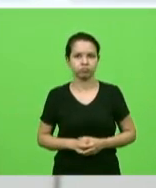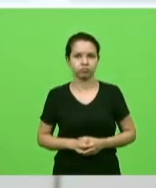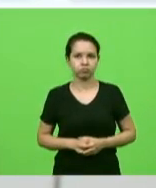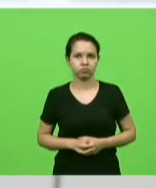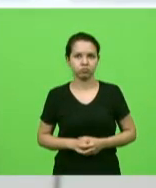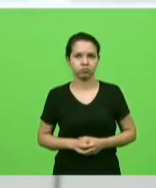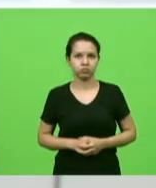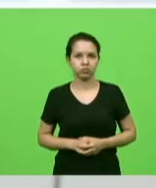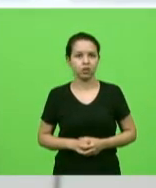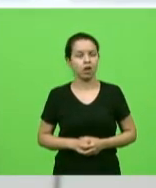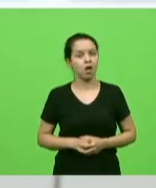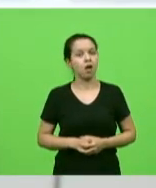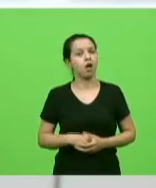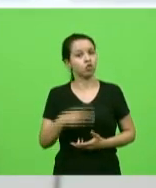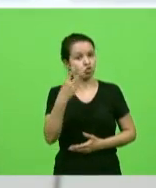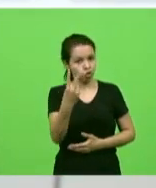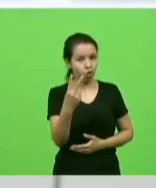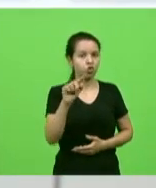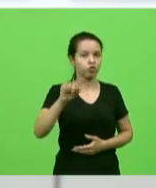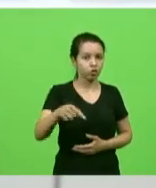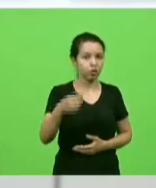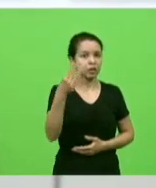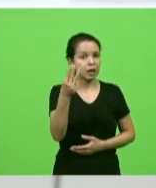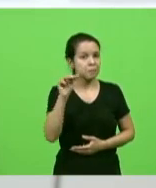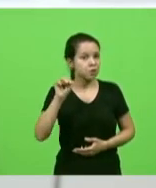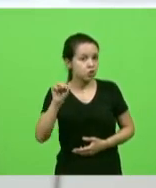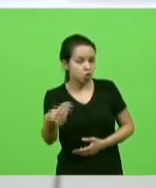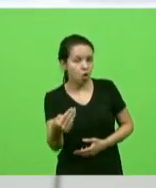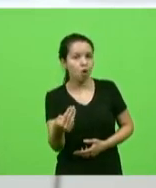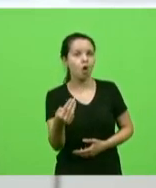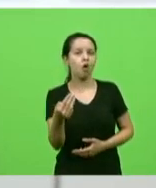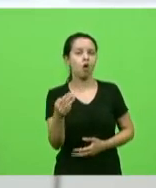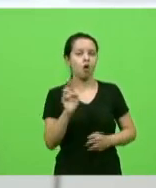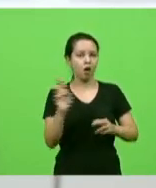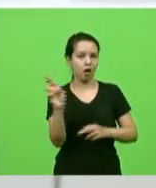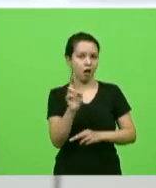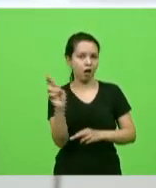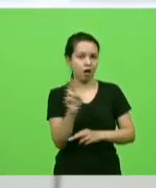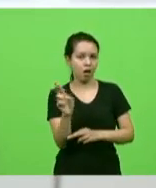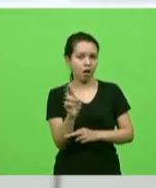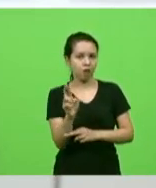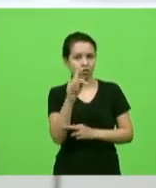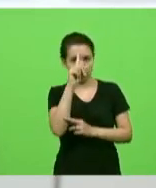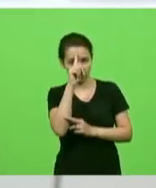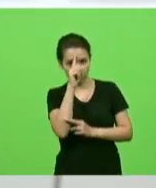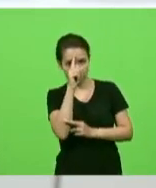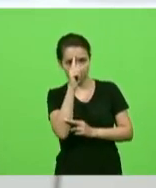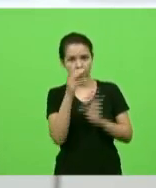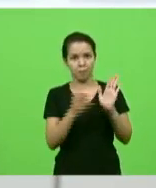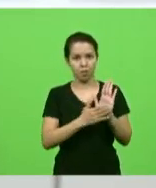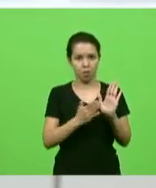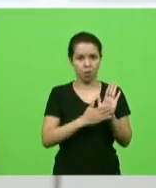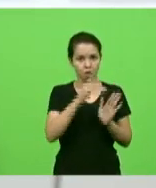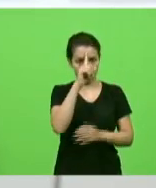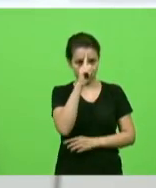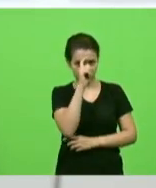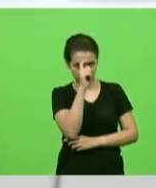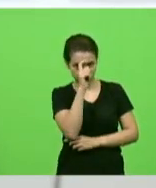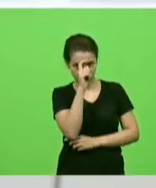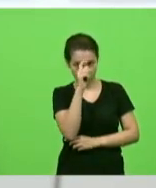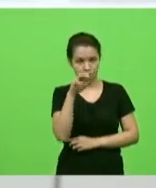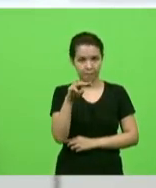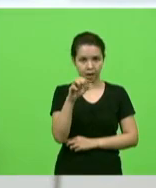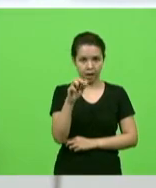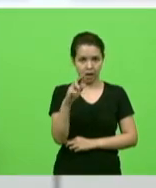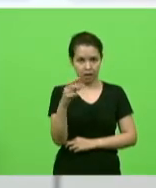2,3 milhões de reais resultantes da diferença da proposta do hospital a Mahatma Gandhi e da desclassificada